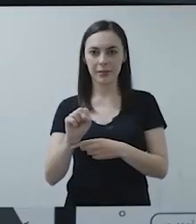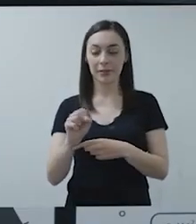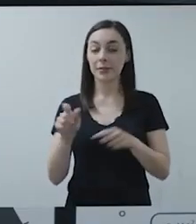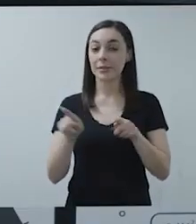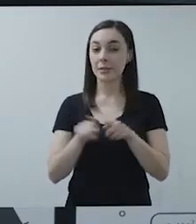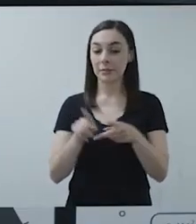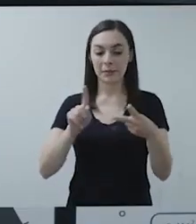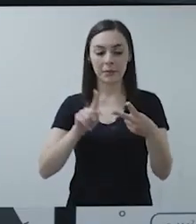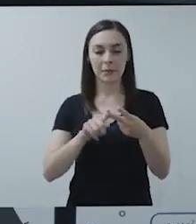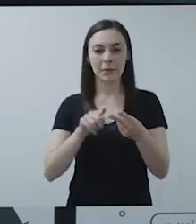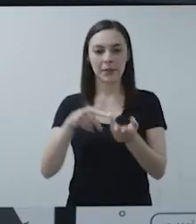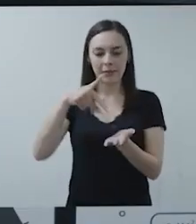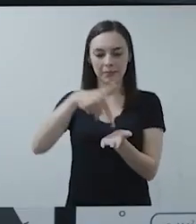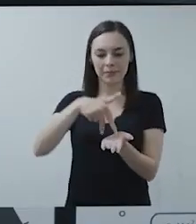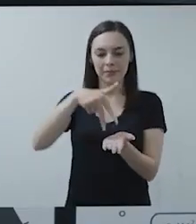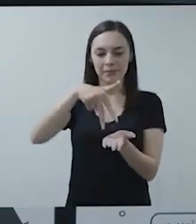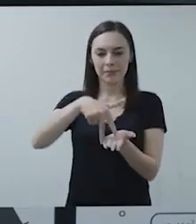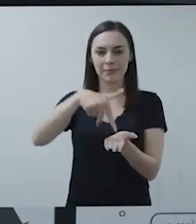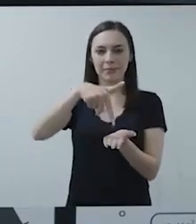amarelinha,